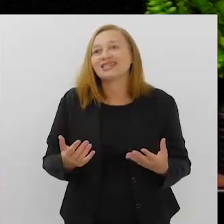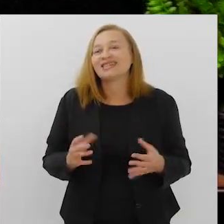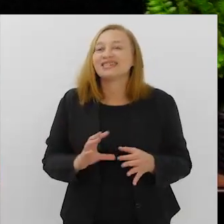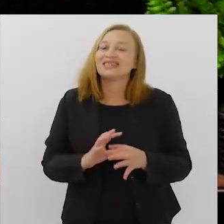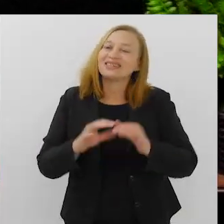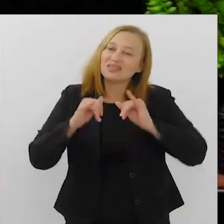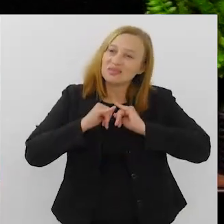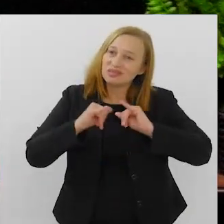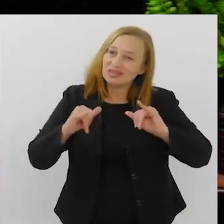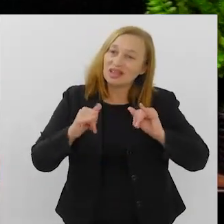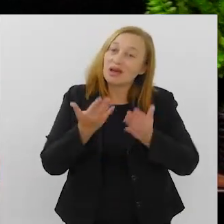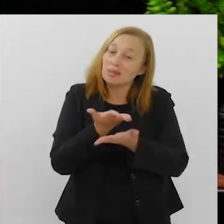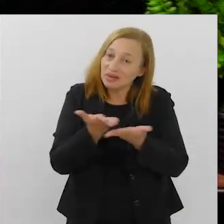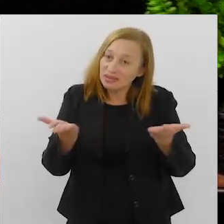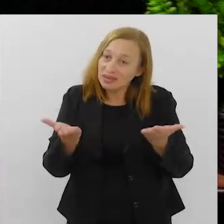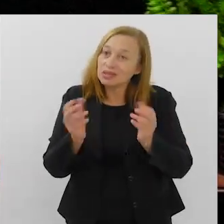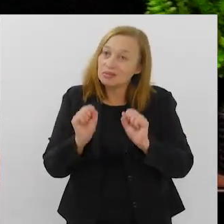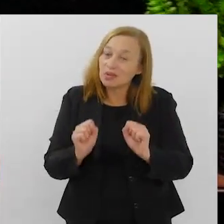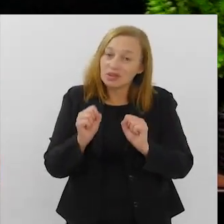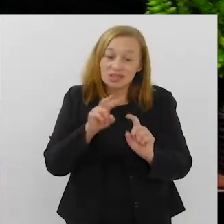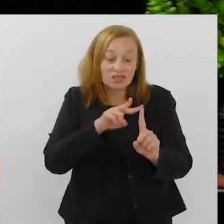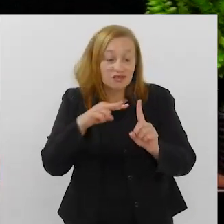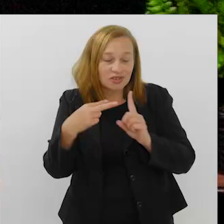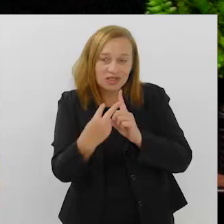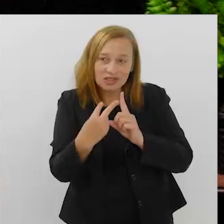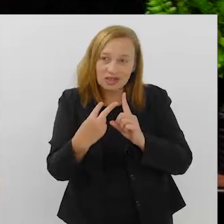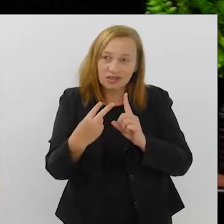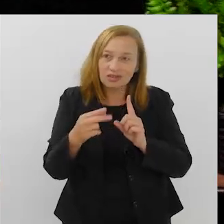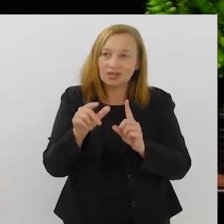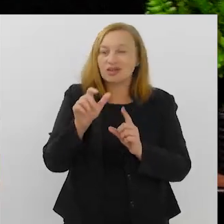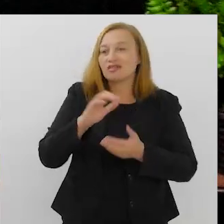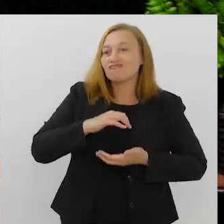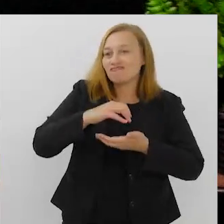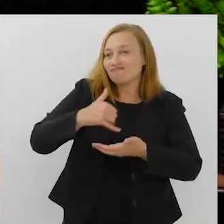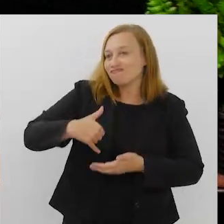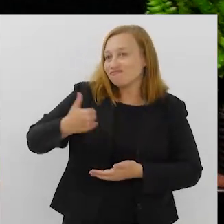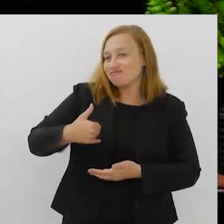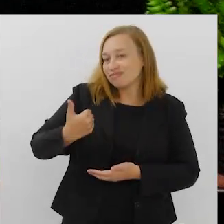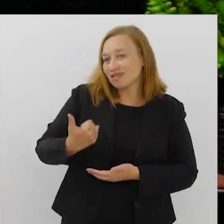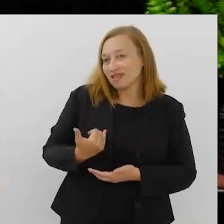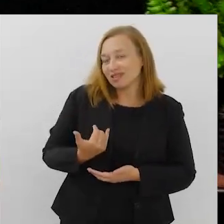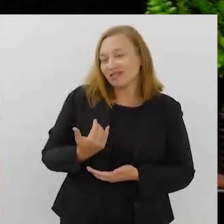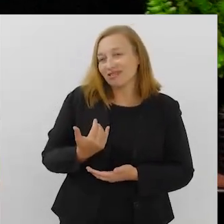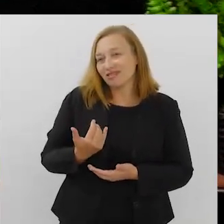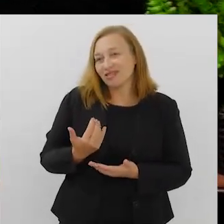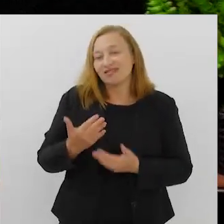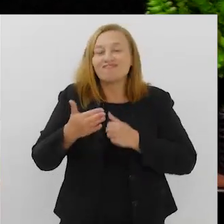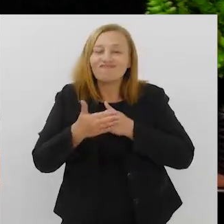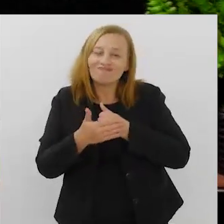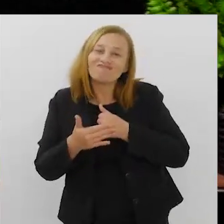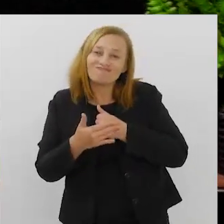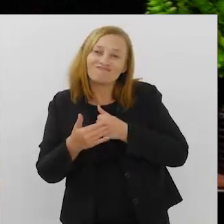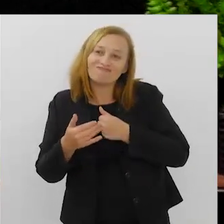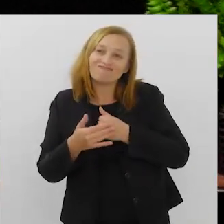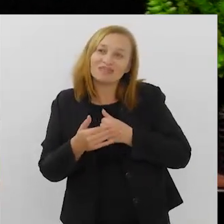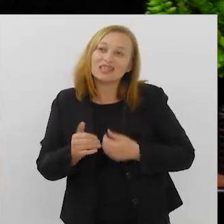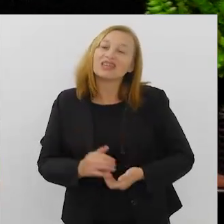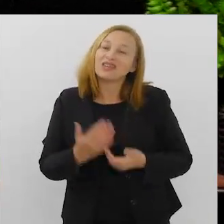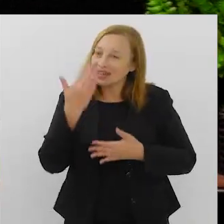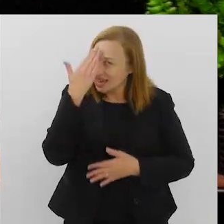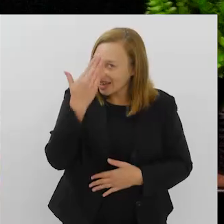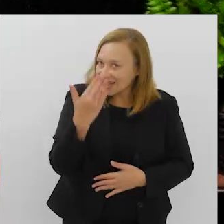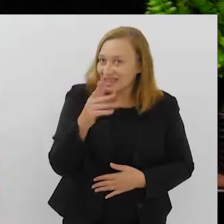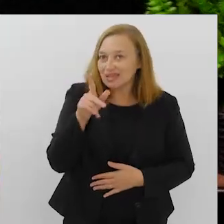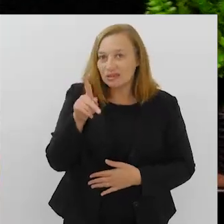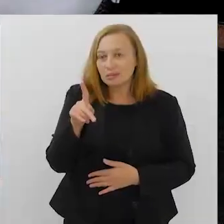E deixar esse recado para que todo mundo possa olhar para as pessoas idosas de uma forma muito